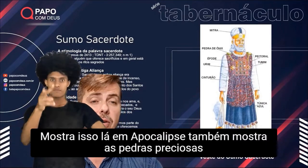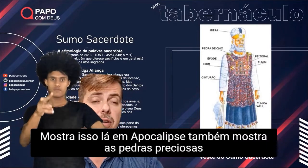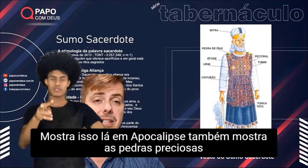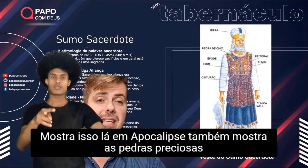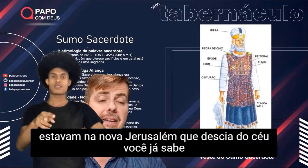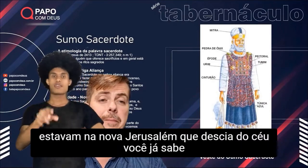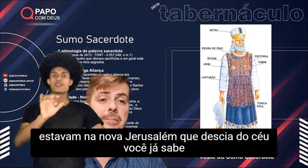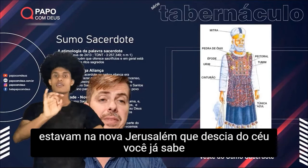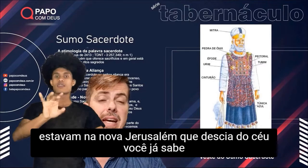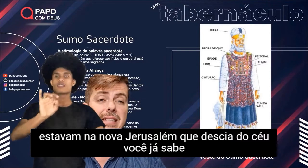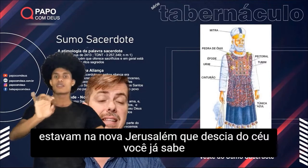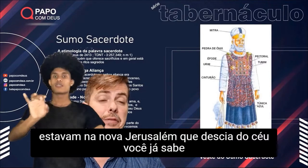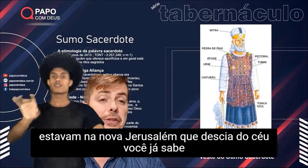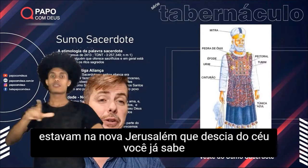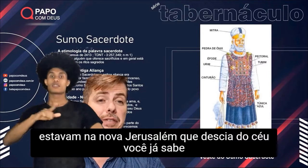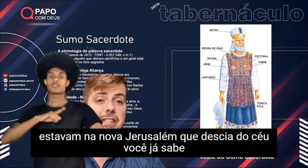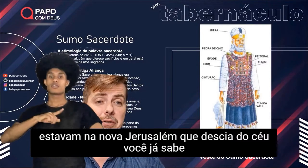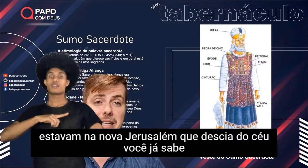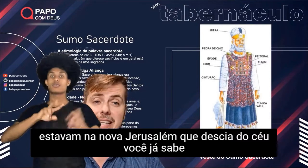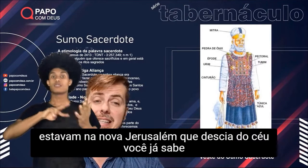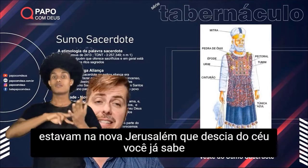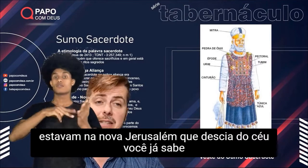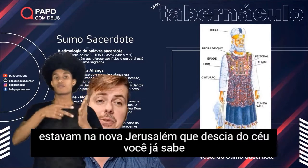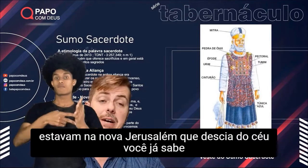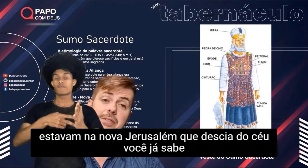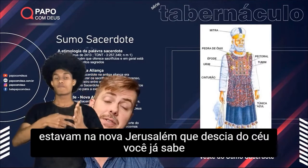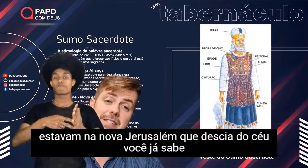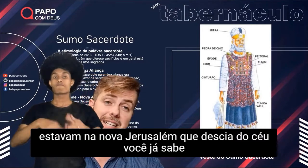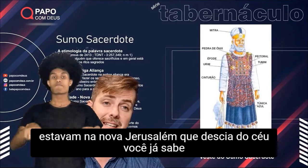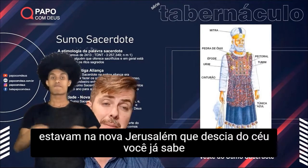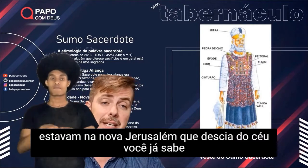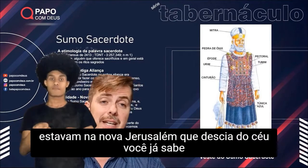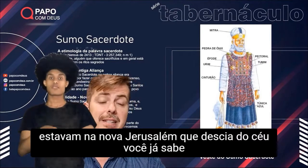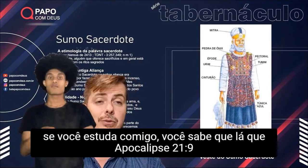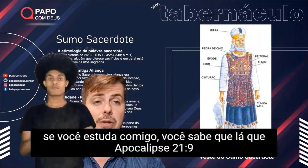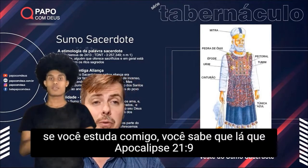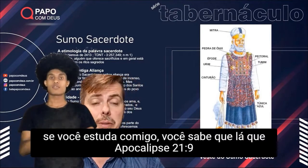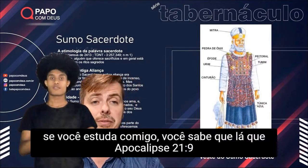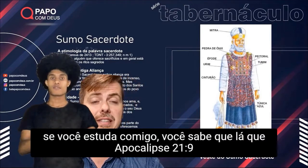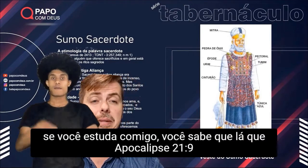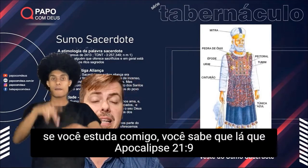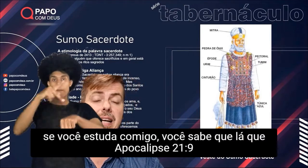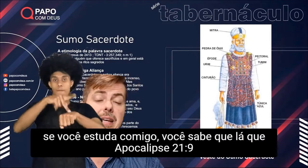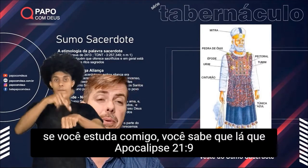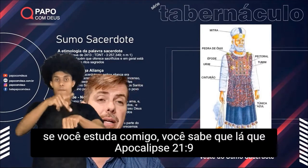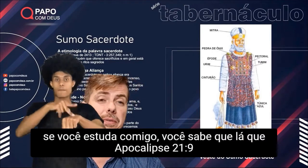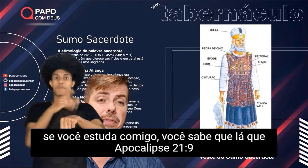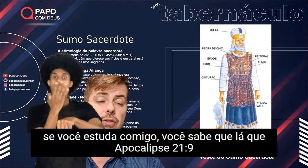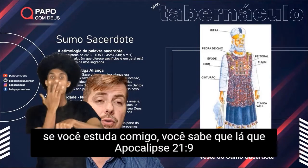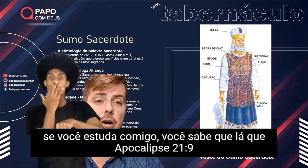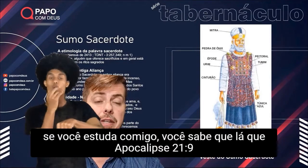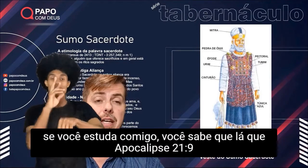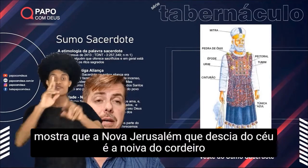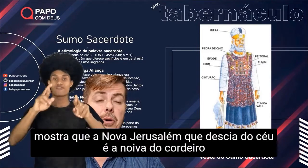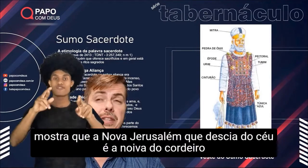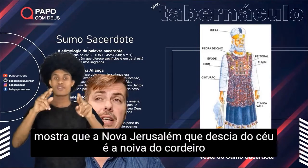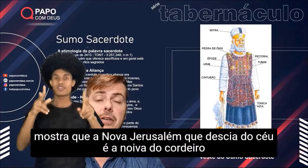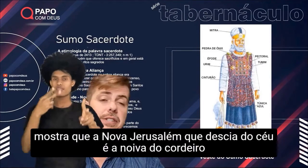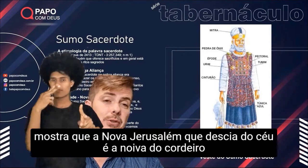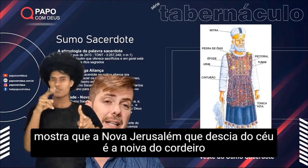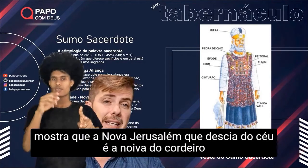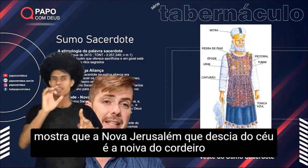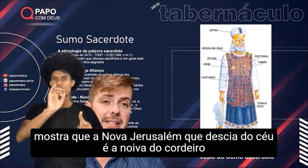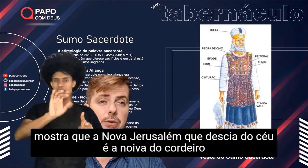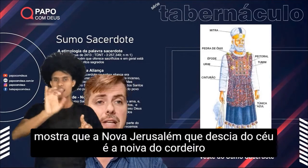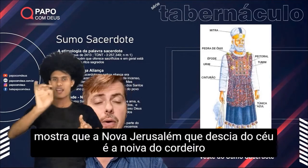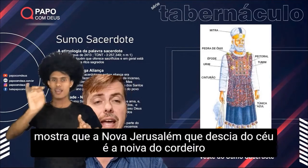pedras preciosas que estavam na Nova Jerusalém que descia do céu. Se você já sabe, você estuda comigo, você sabe que lá aqui Apocalipse 21:9 mostra que a